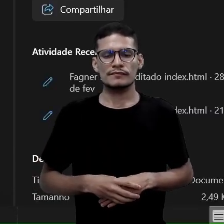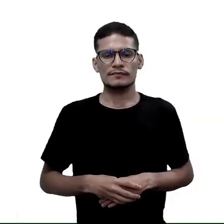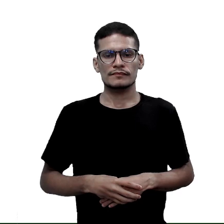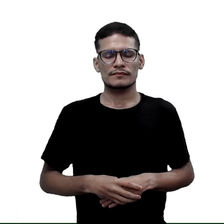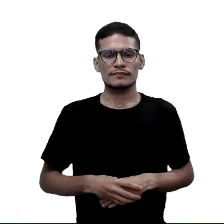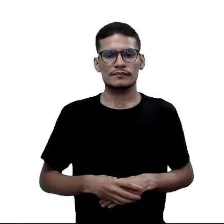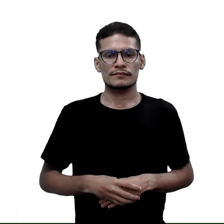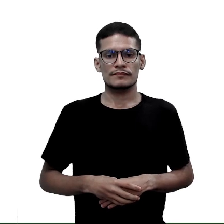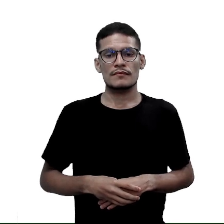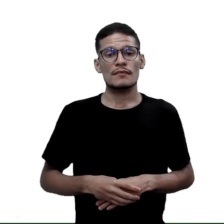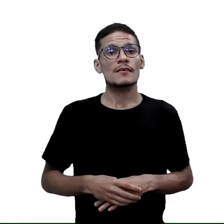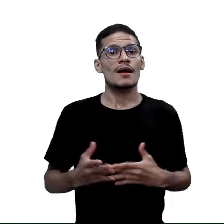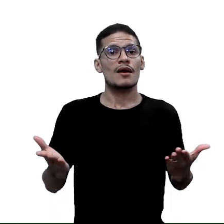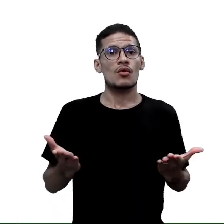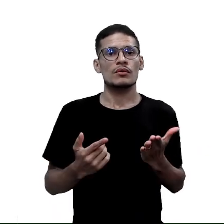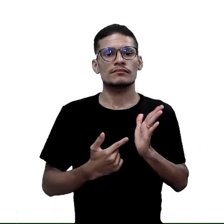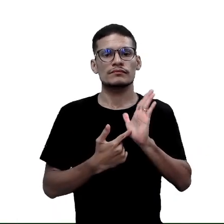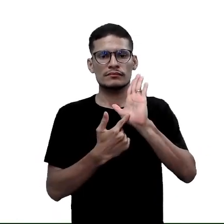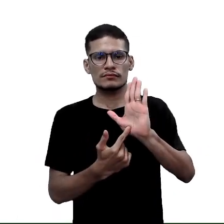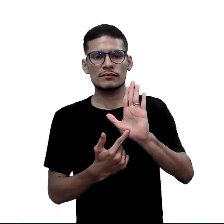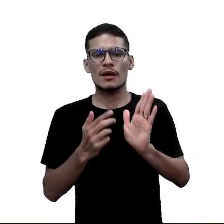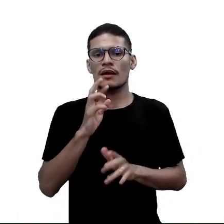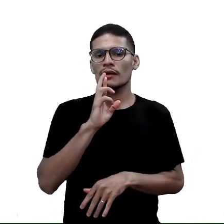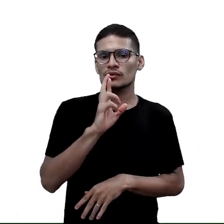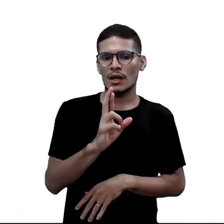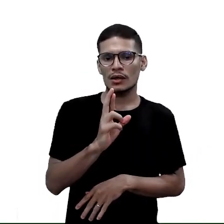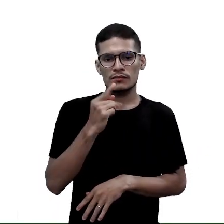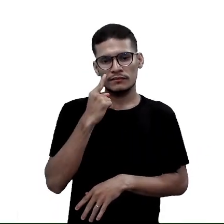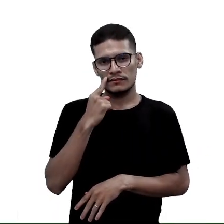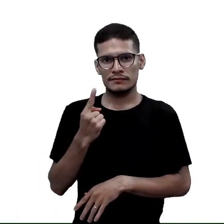E aí está o resultado. Vou clicar aqui em exibir,